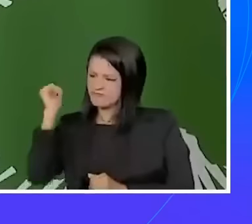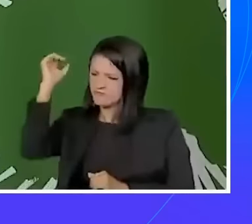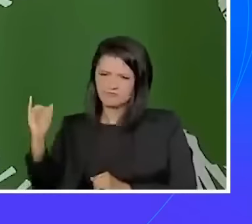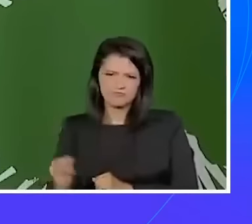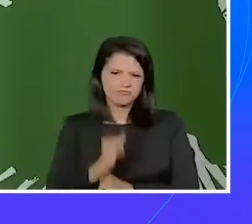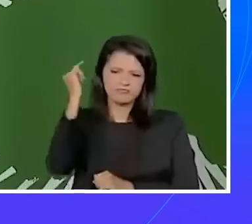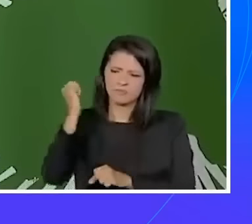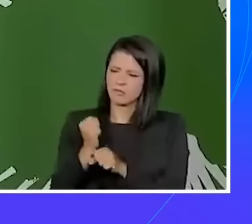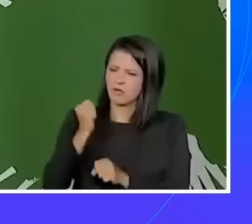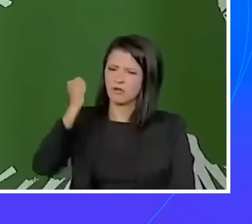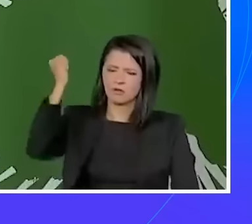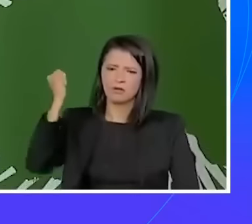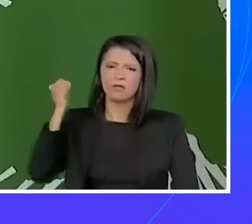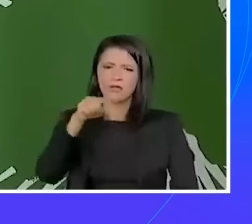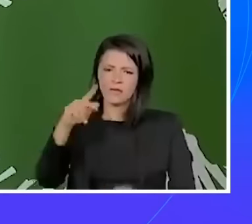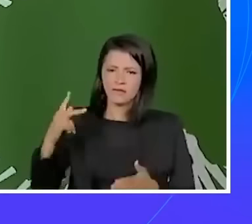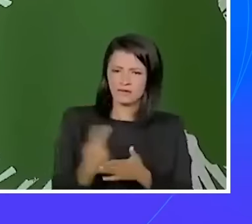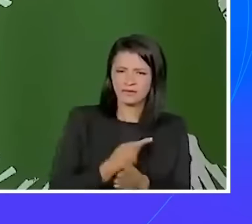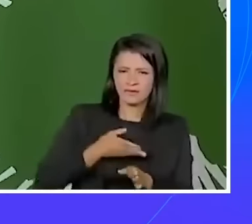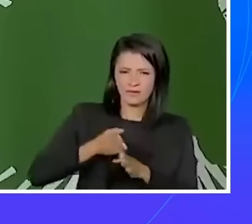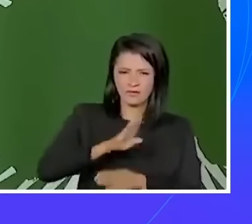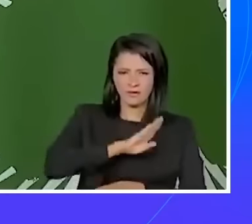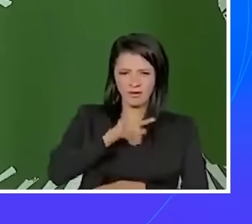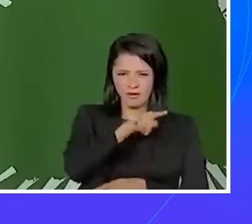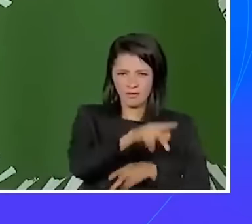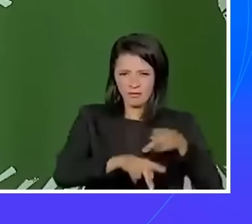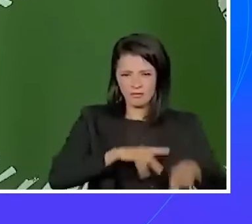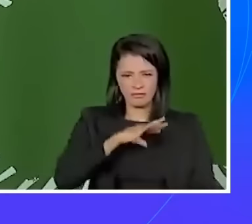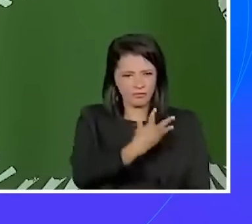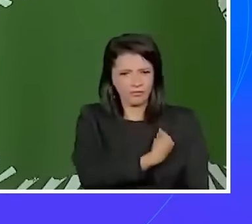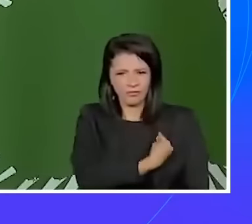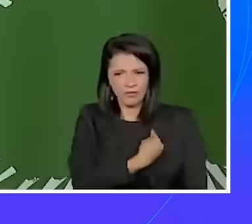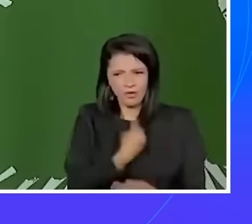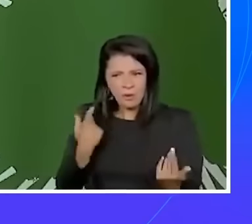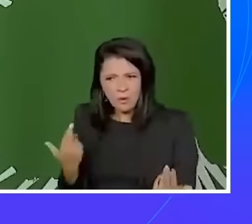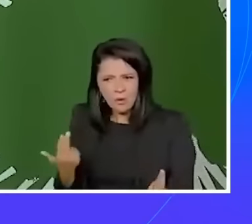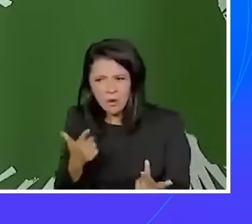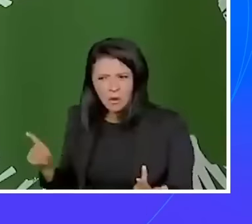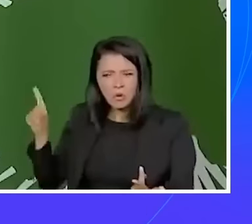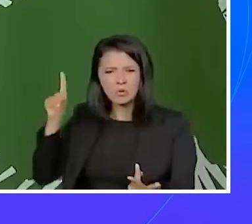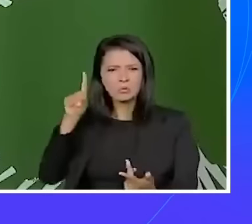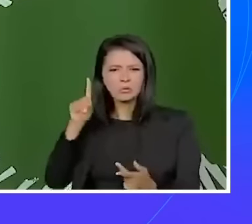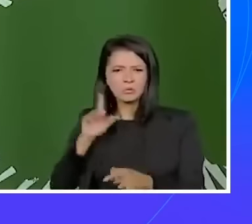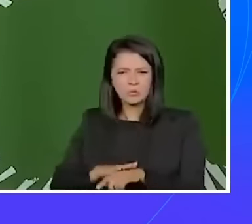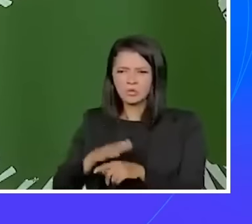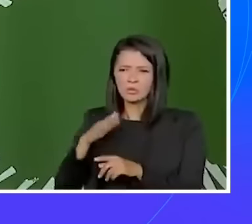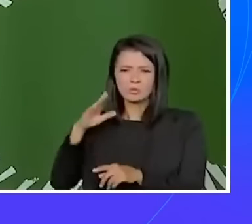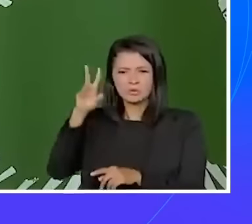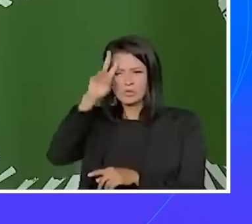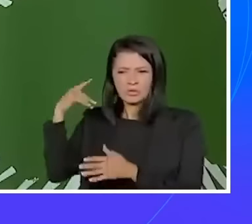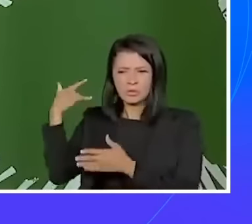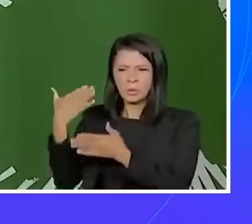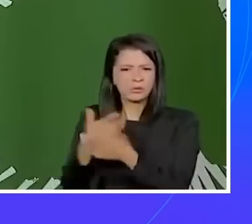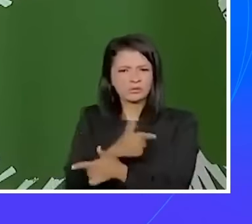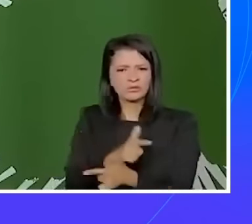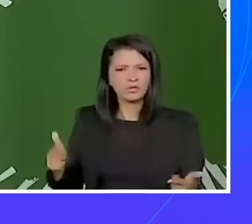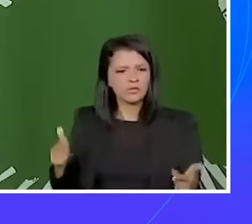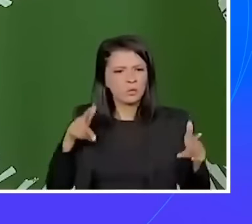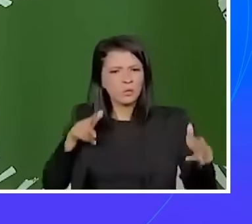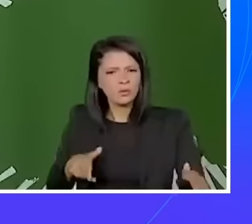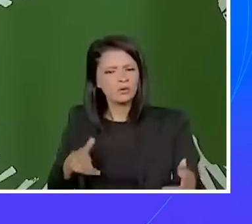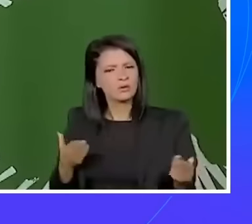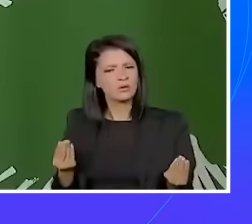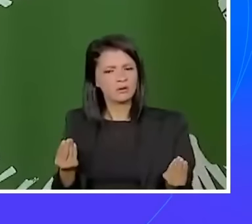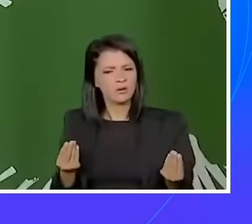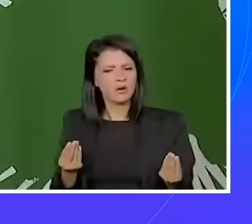cometidas pelo Estado de Israel nos diversos territórios ocupados a intervenção do Brasil vai ser já amanhã nessa terça-feira dia 20